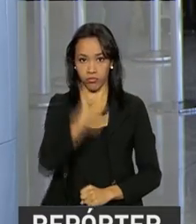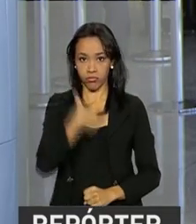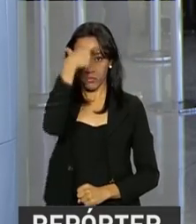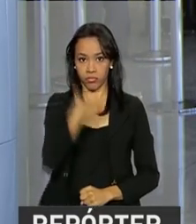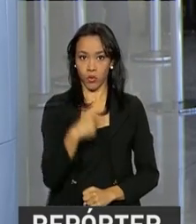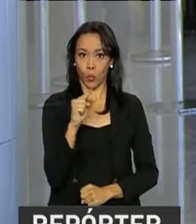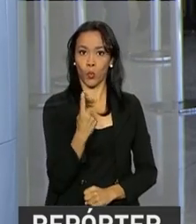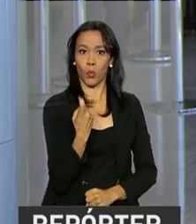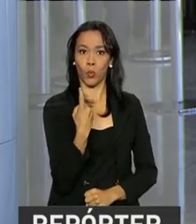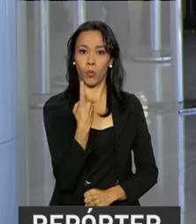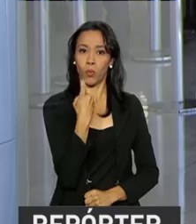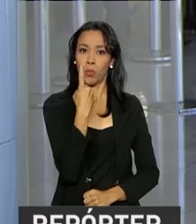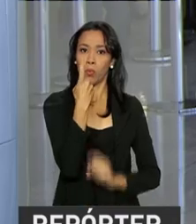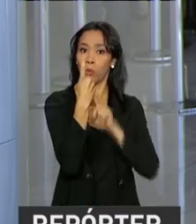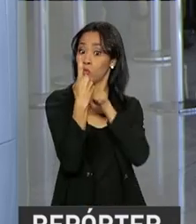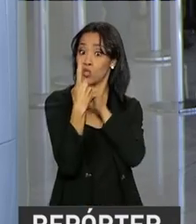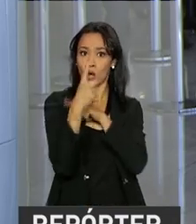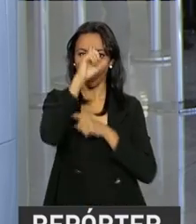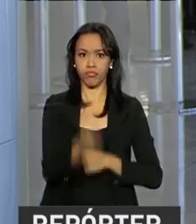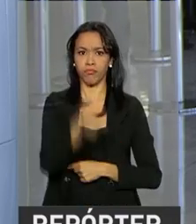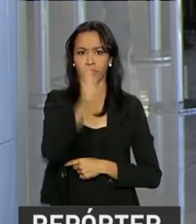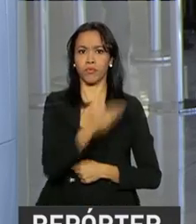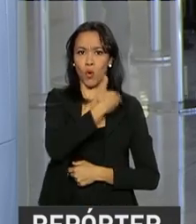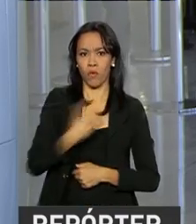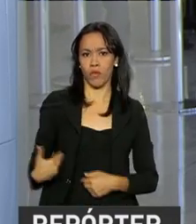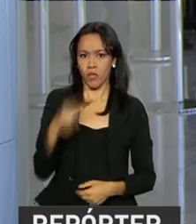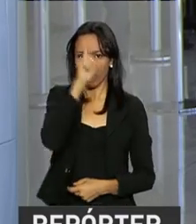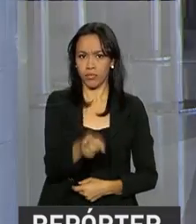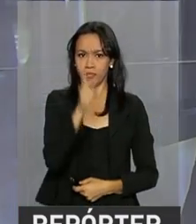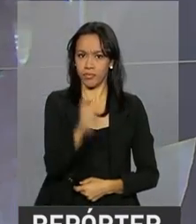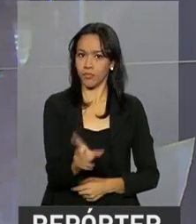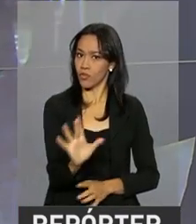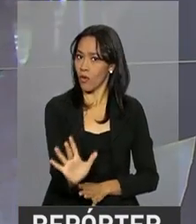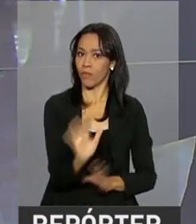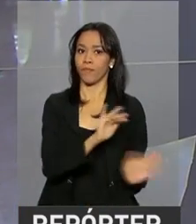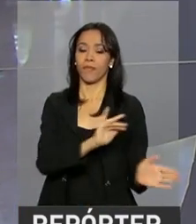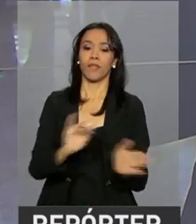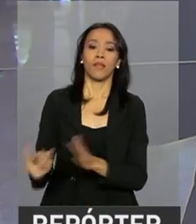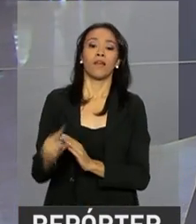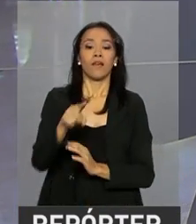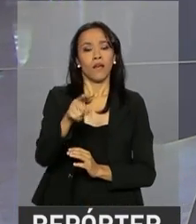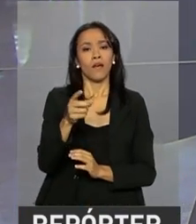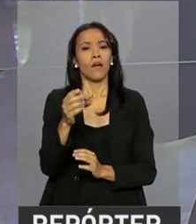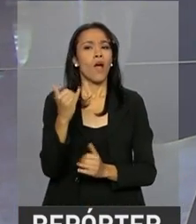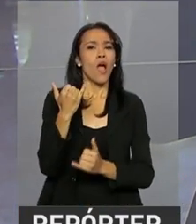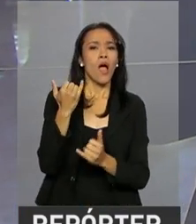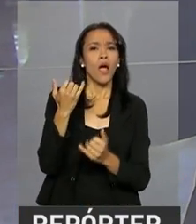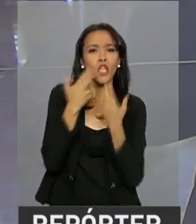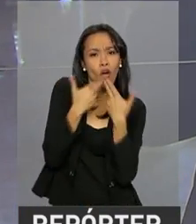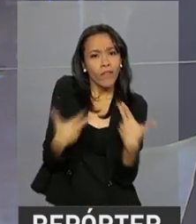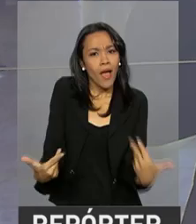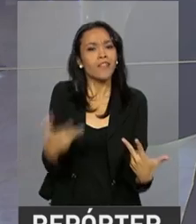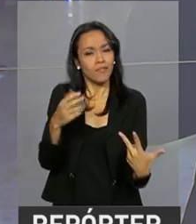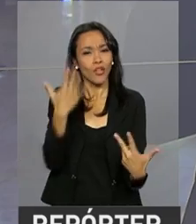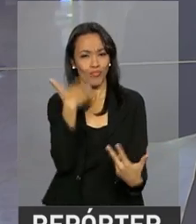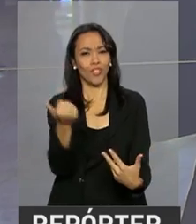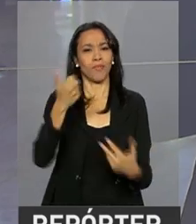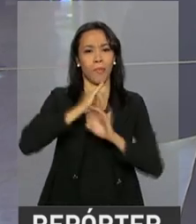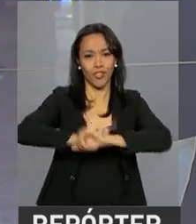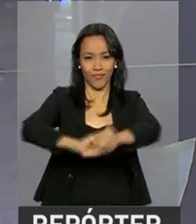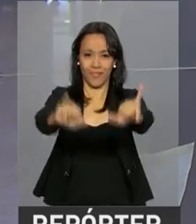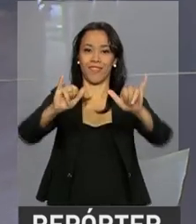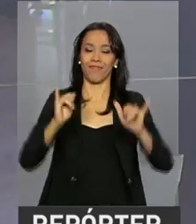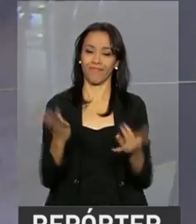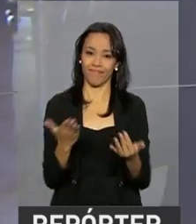é encontrável nas ditaduras, Leandro. Obrigado, JP. Qualquer informação nova sobre esse evento aí, você chama a gente aqui no estúdio, por